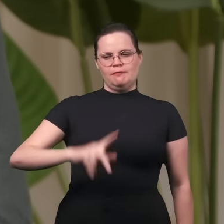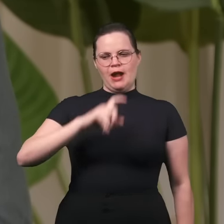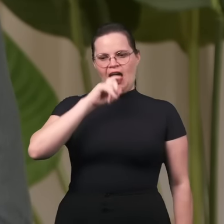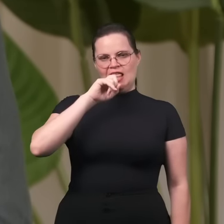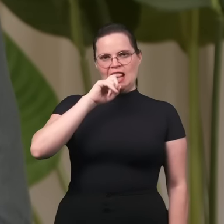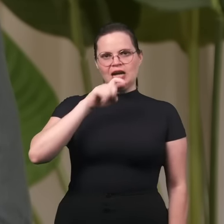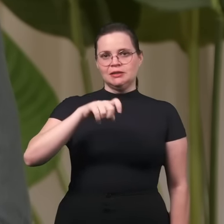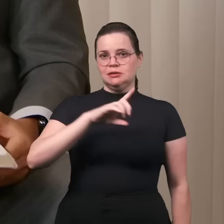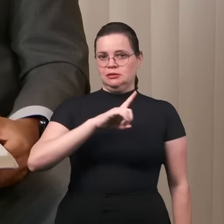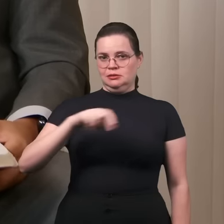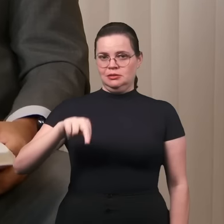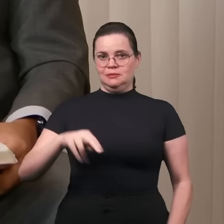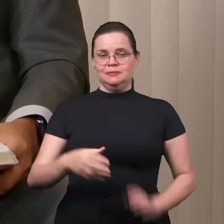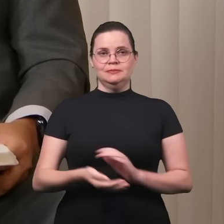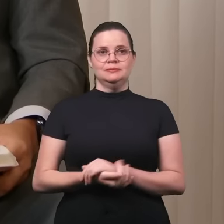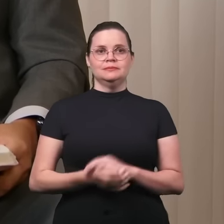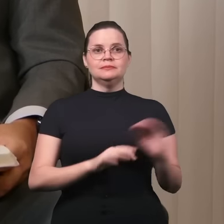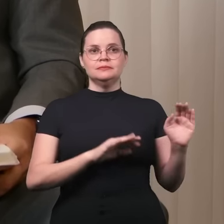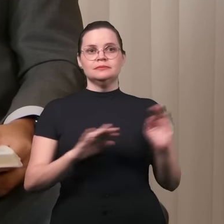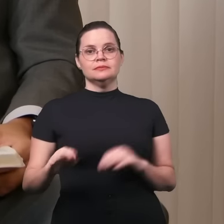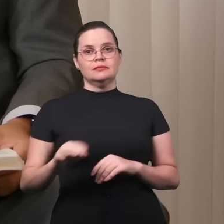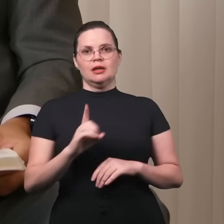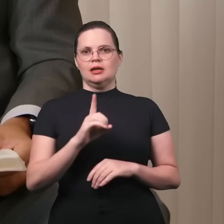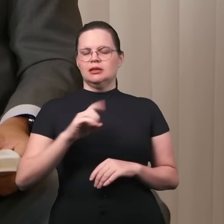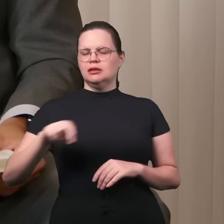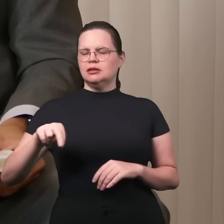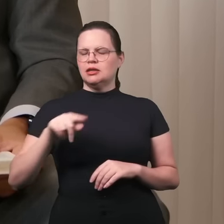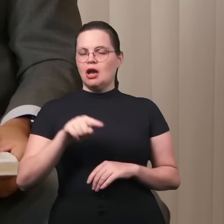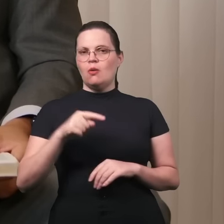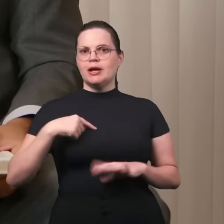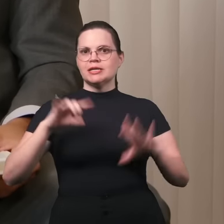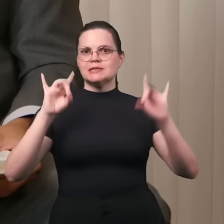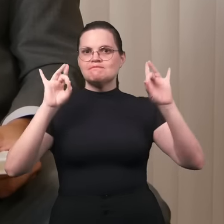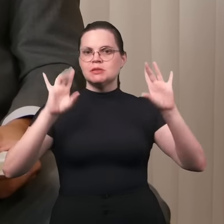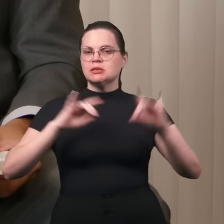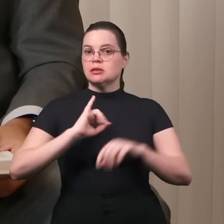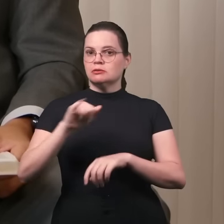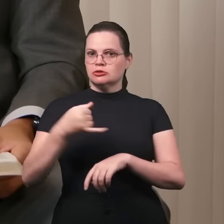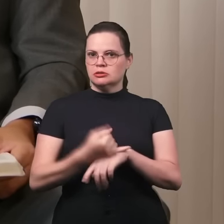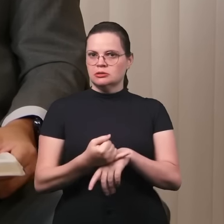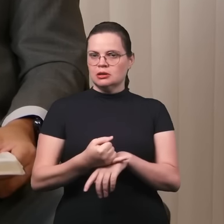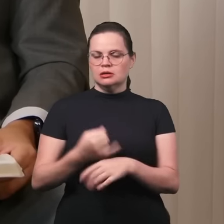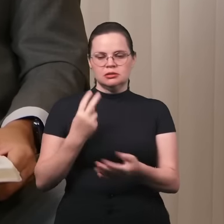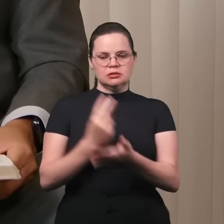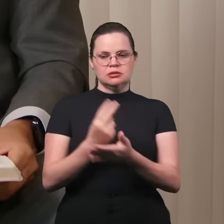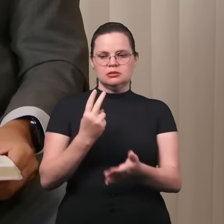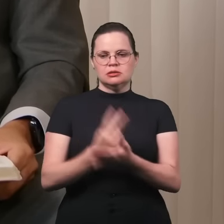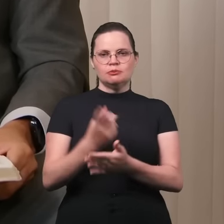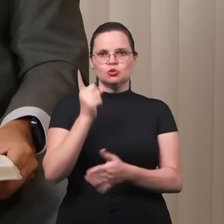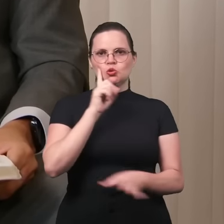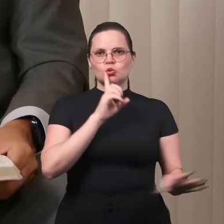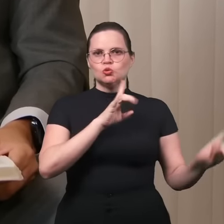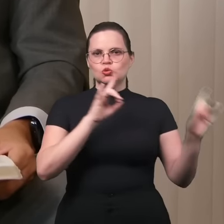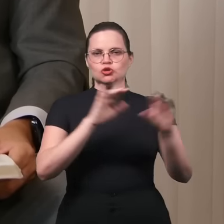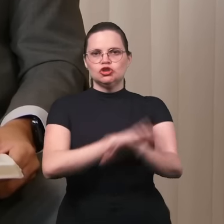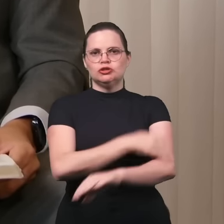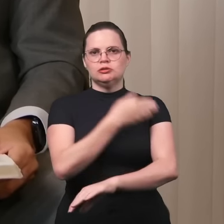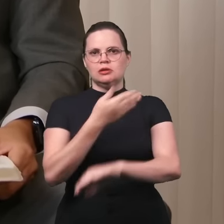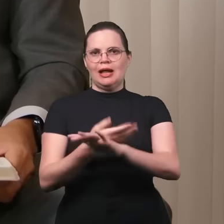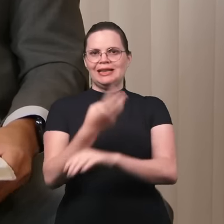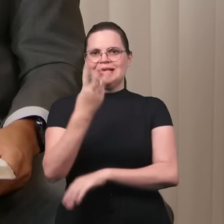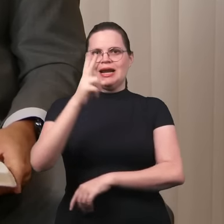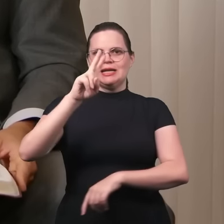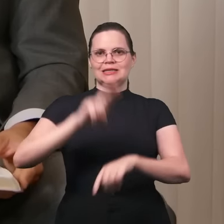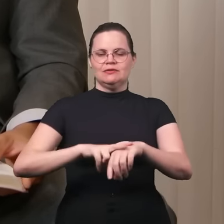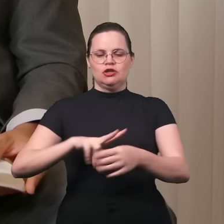Daniel, né? E para Daniel, Jerusalém era tão importante, né? Que ele 3 vezes ao dia ele orava